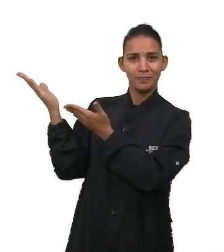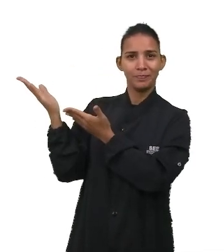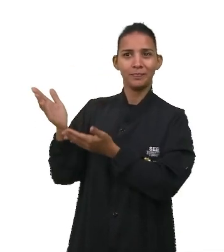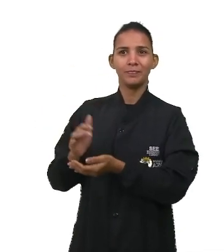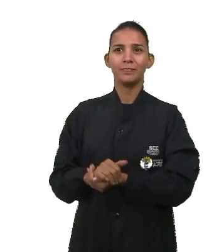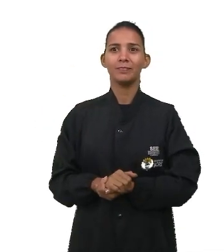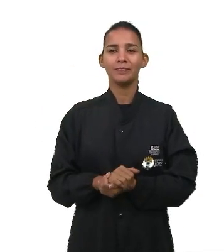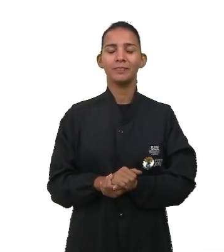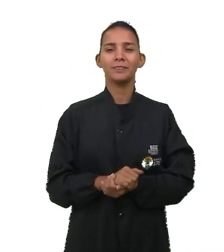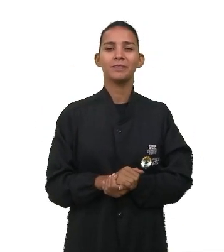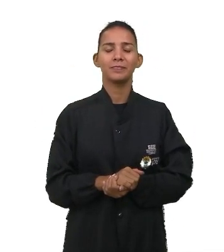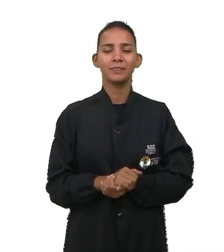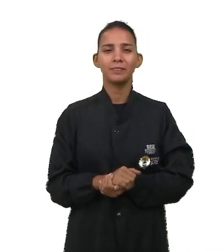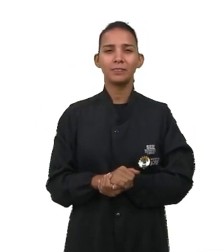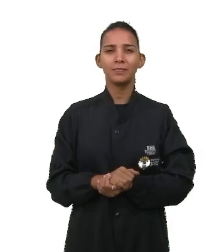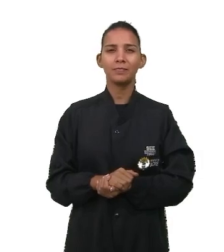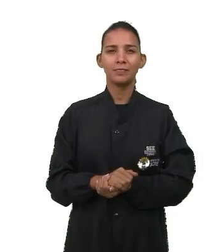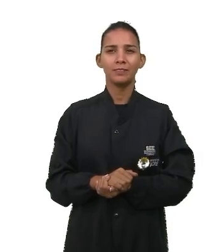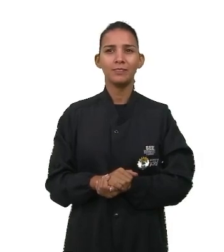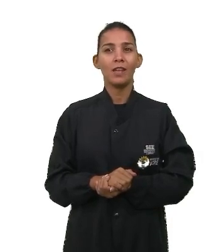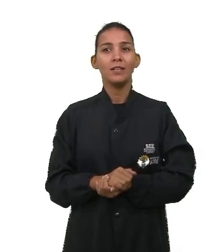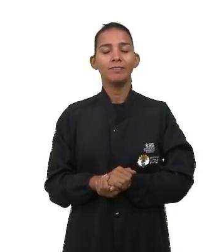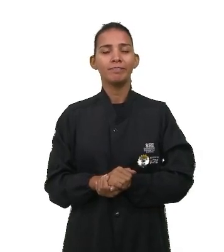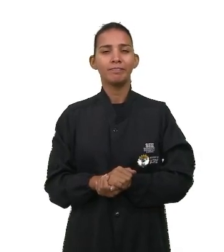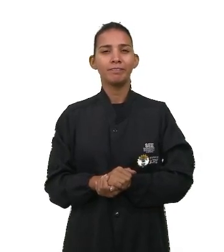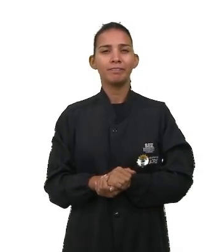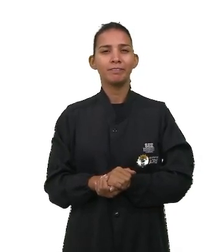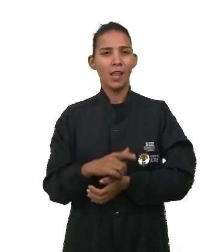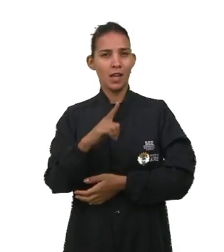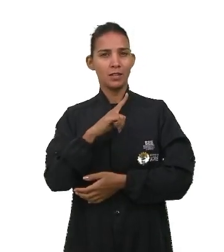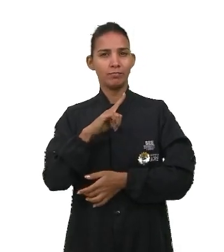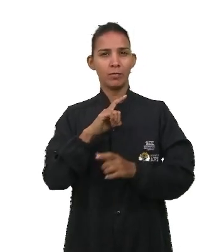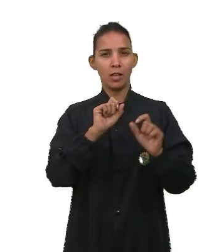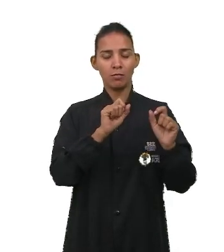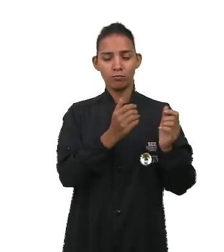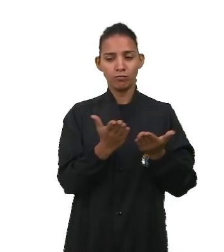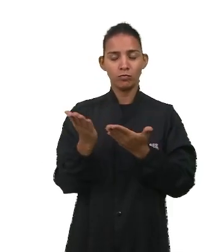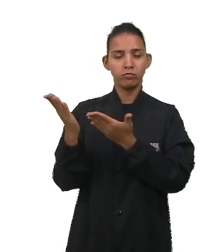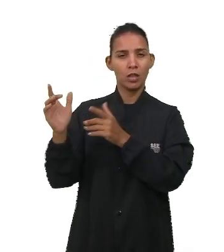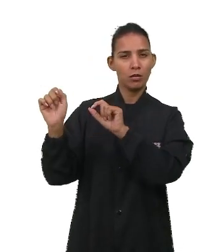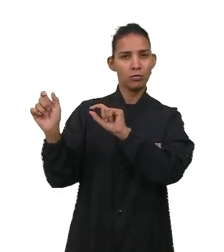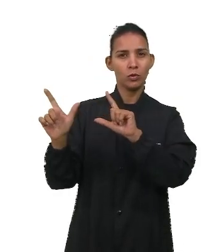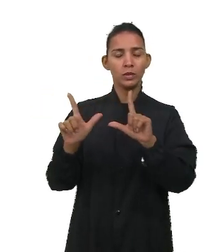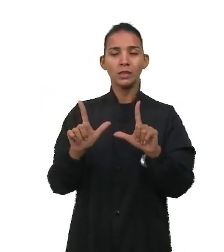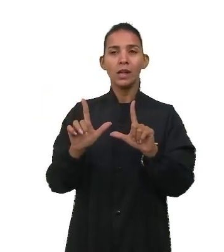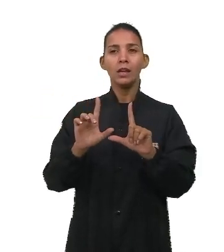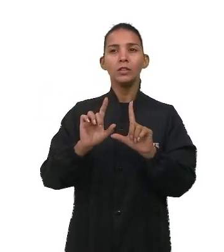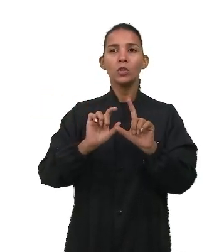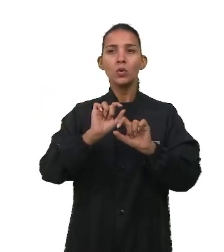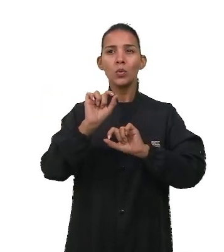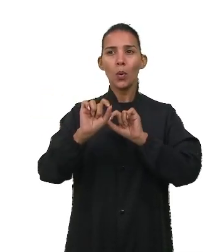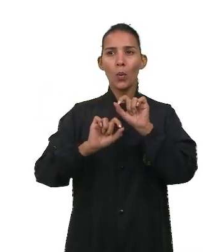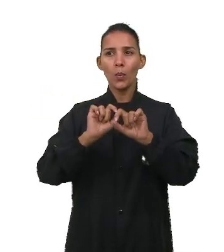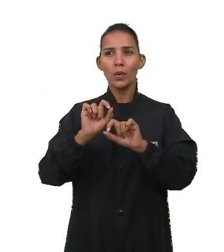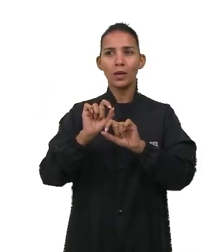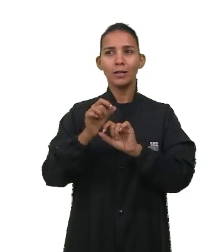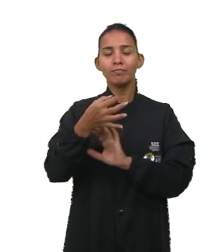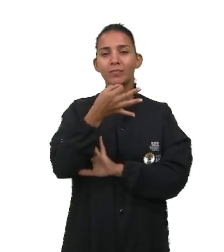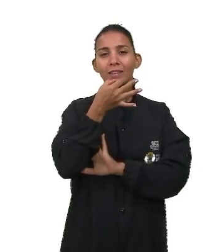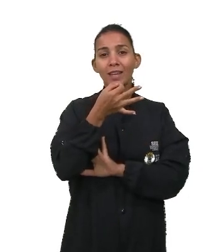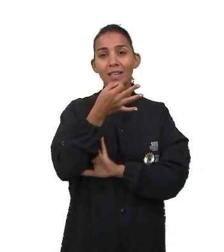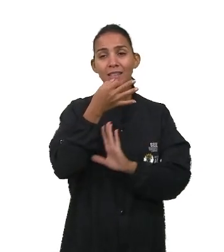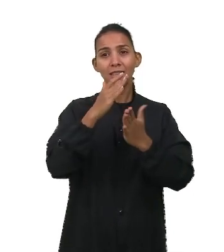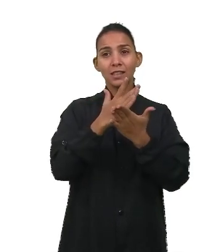a leitura. Então, nós temos aqui, nessa projeção para vocês, a menção em relação a